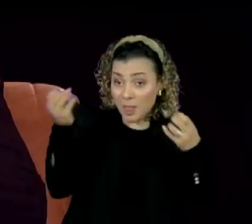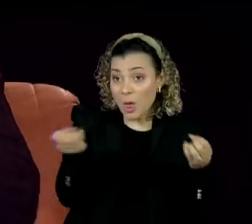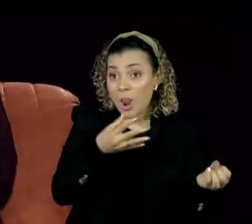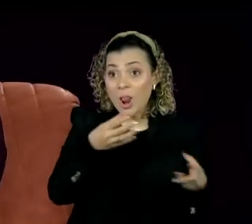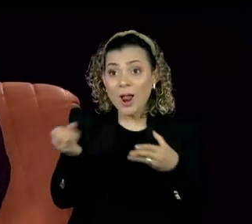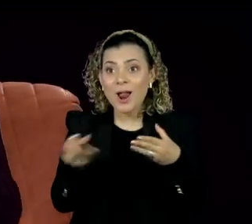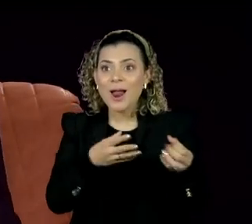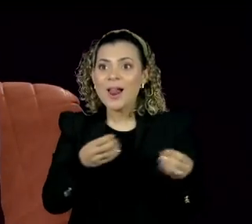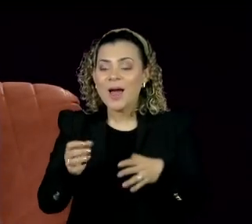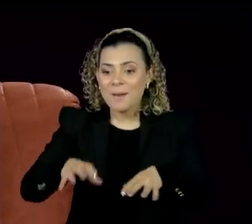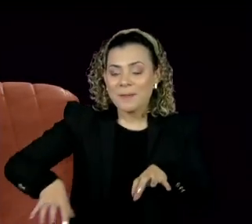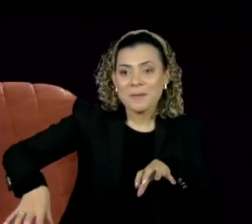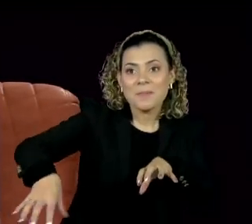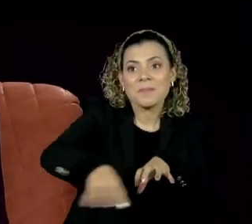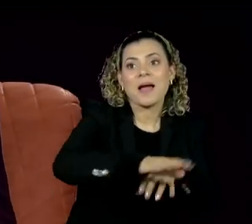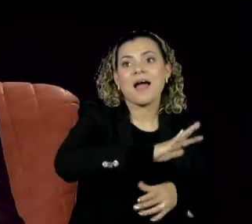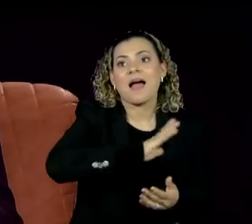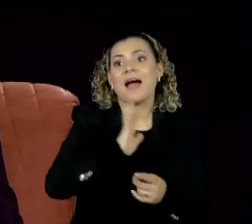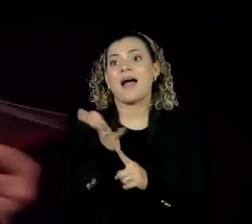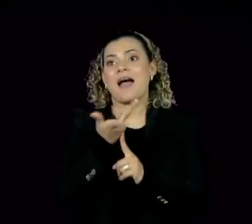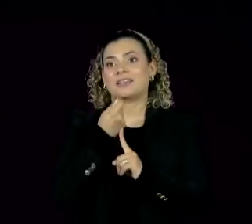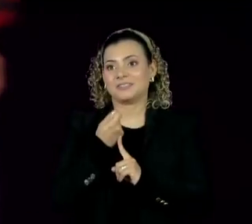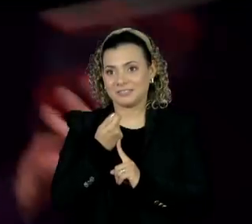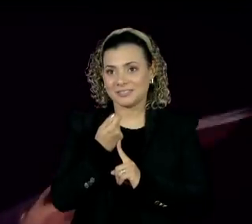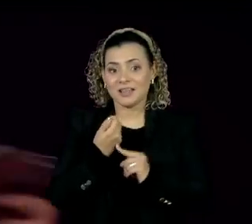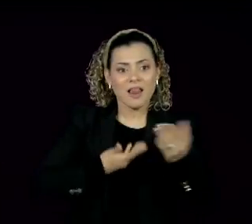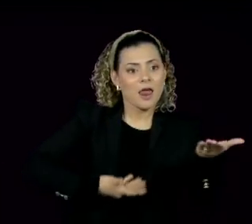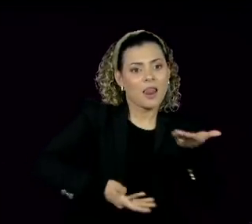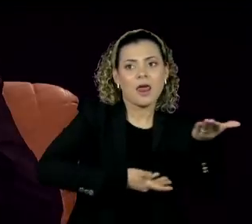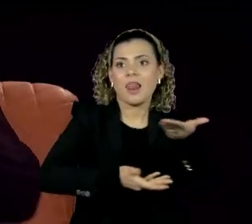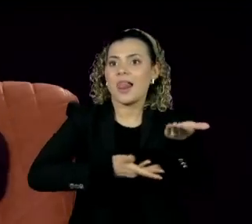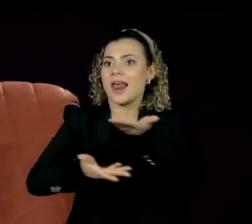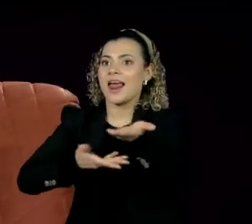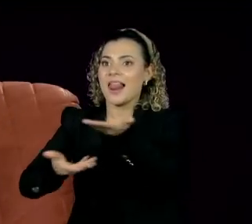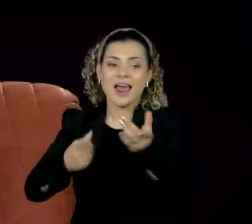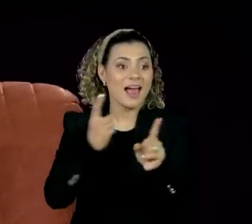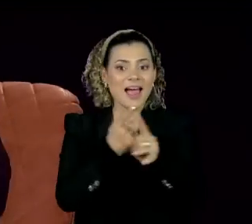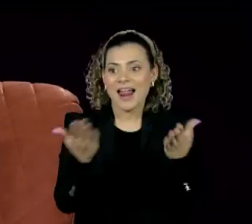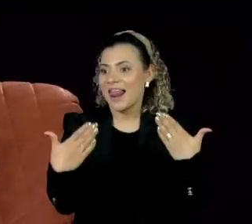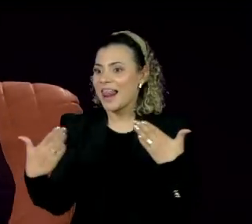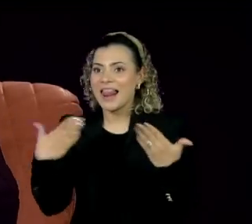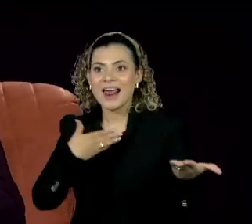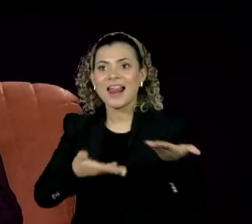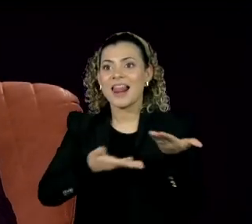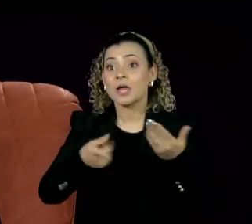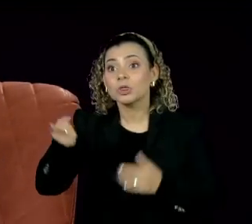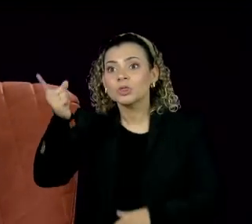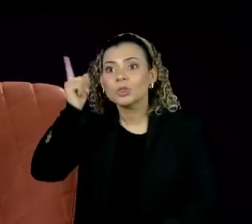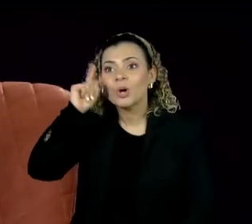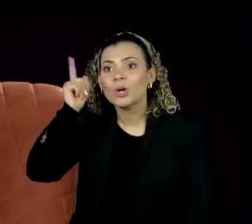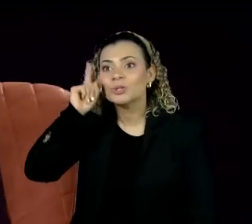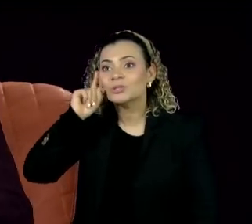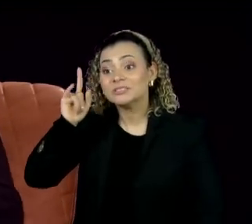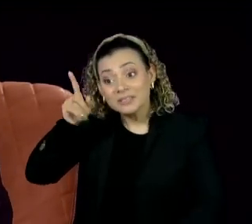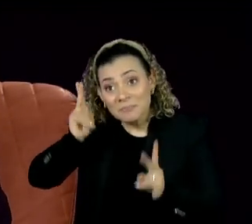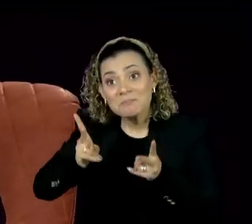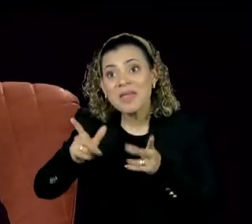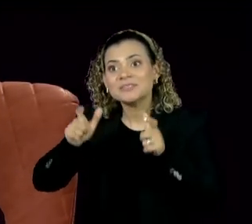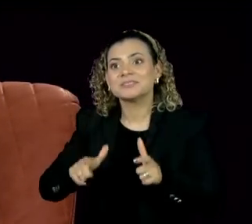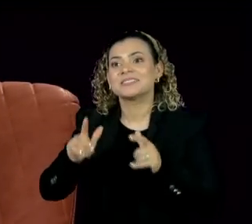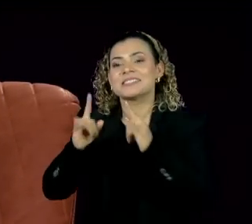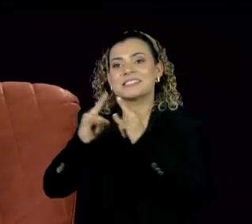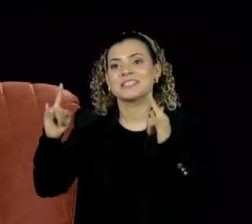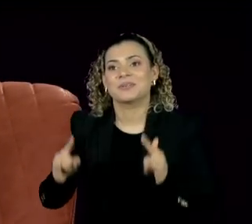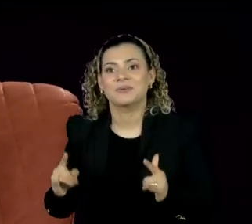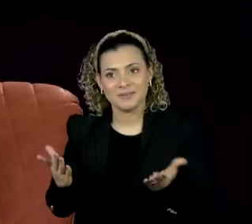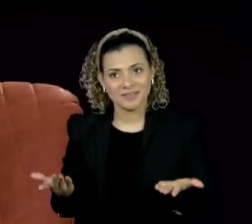novidades em todos os setores artísticos. E trocando, né? E trocando, e se encontrando diariamente ali no circo e promovendo,